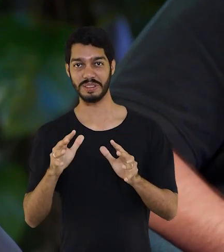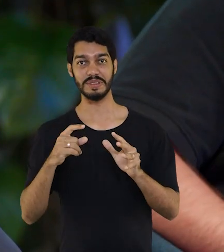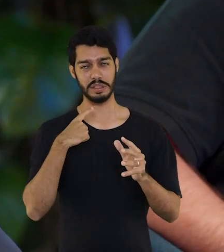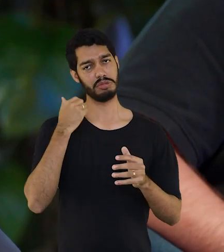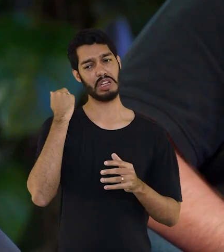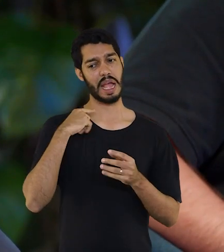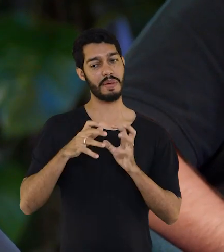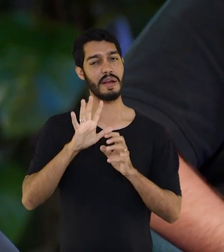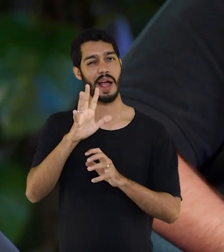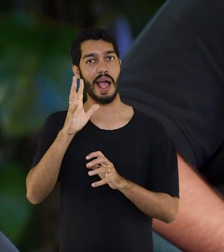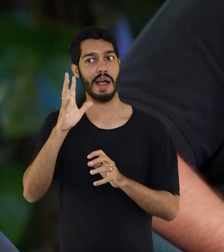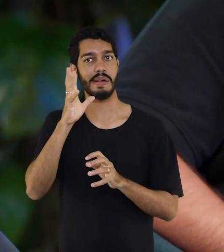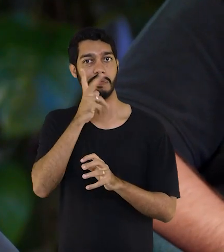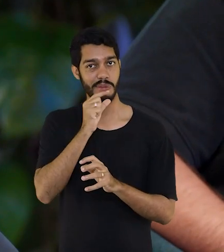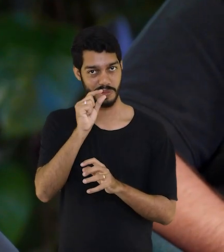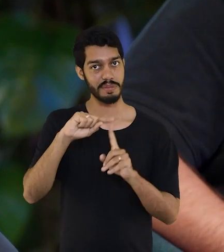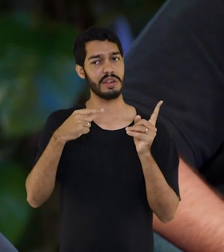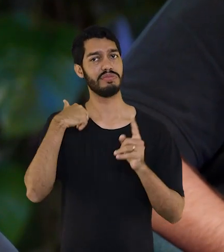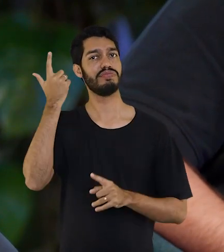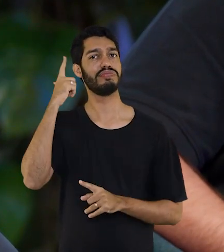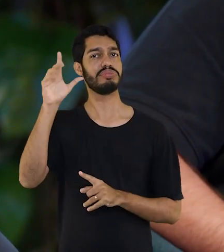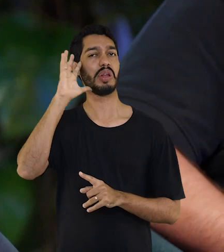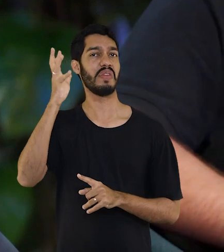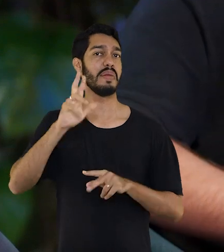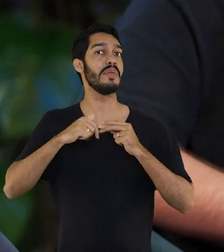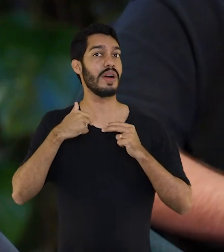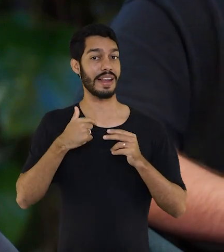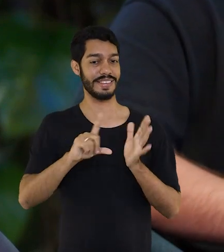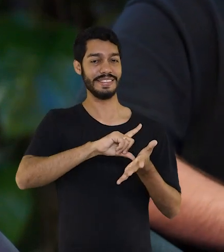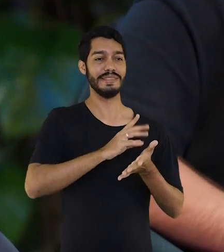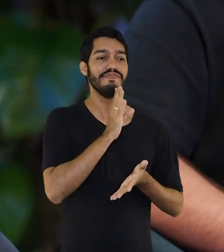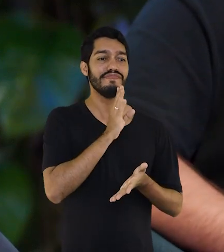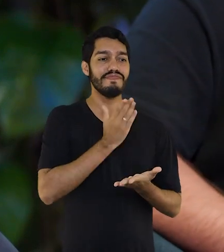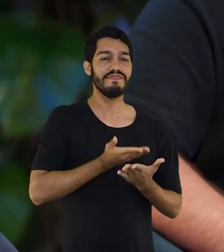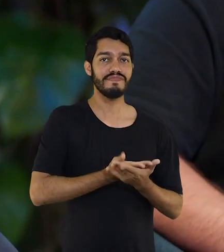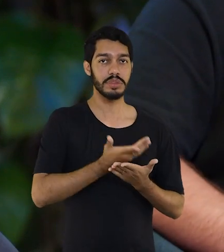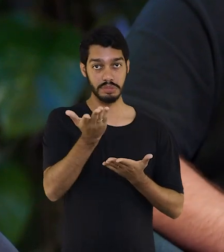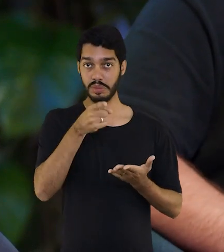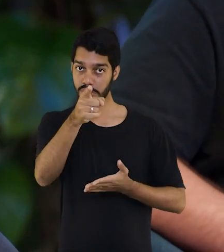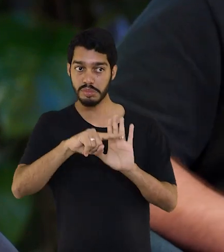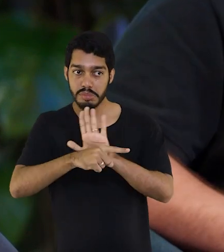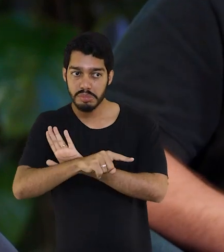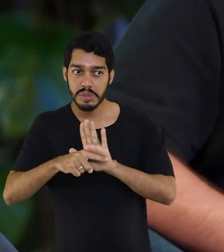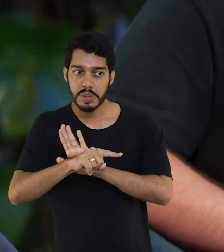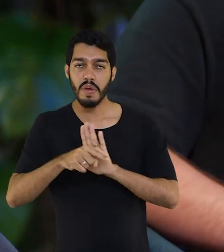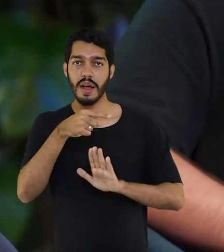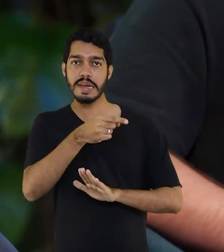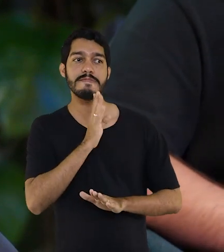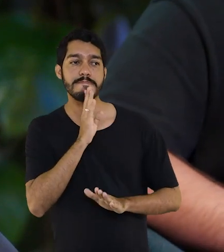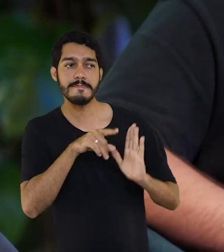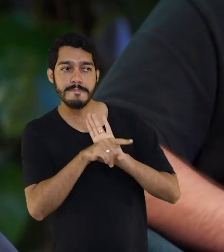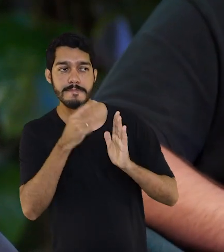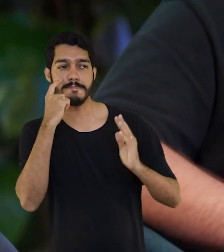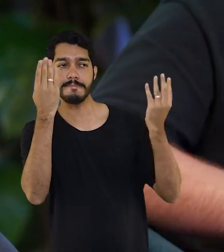resolvo. Mas essa busca de conhecimento ela tem que ser constante. Na minha visão, a busca por conhecimento, a coragem